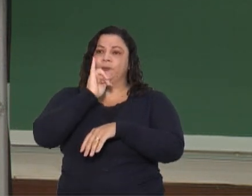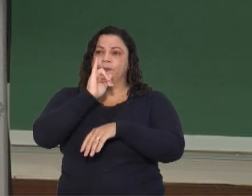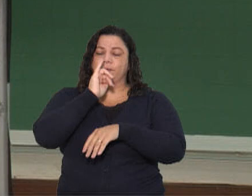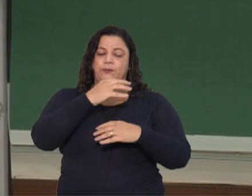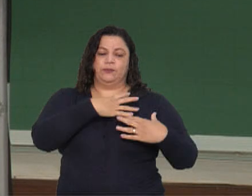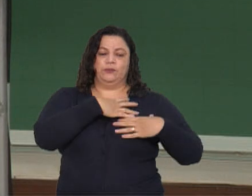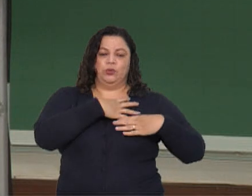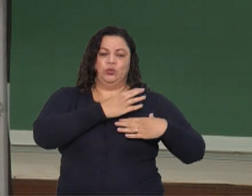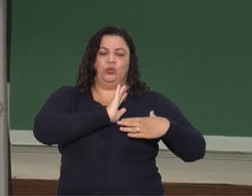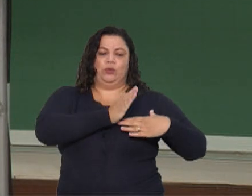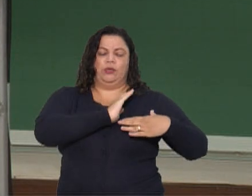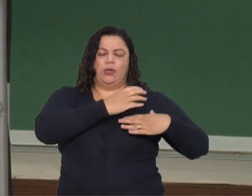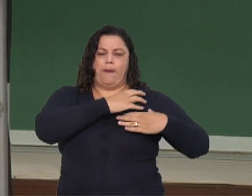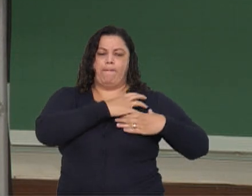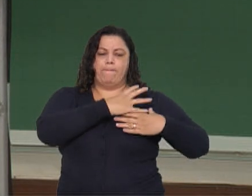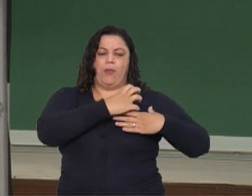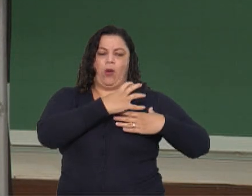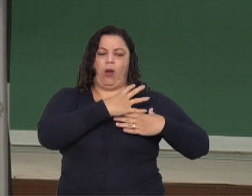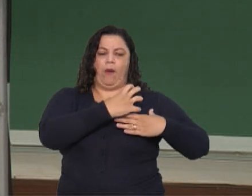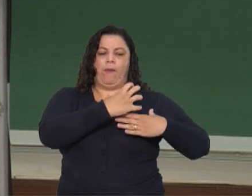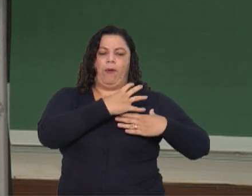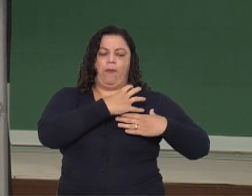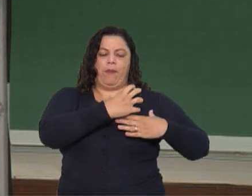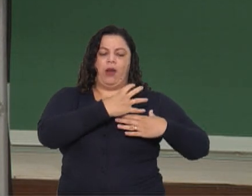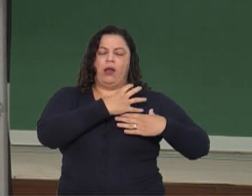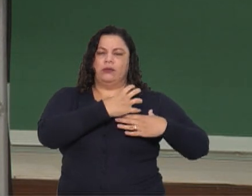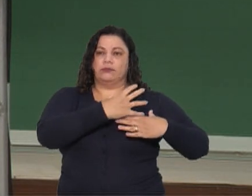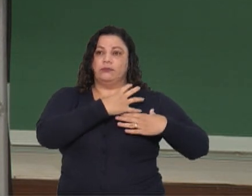ritmo, né? Percebam.